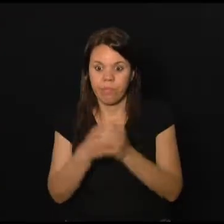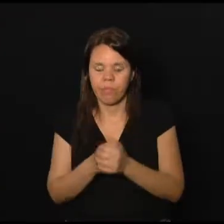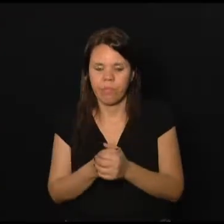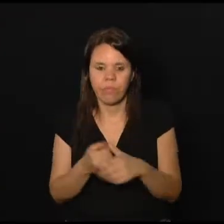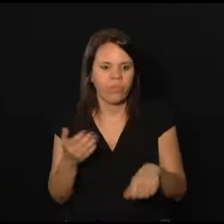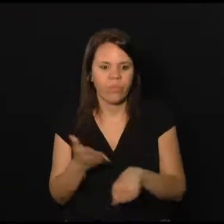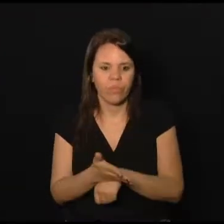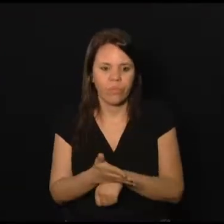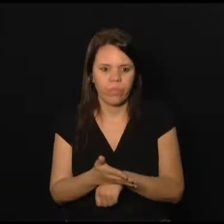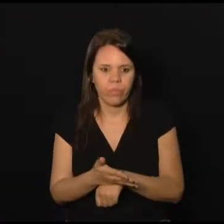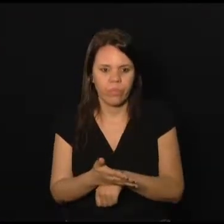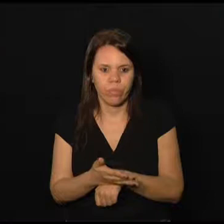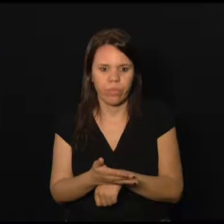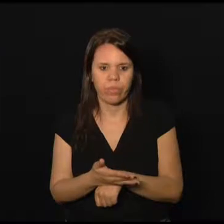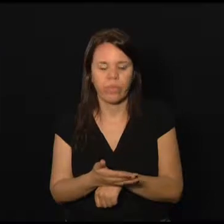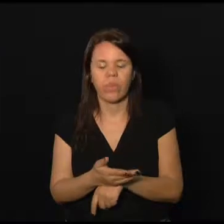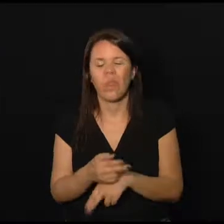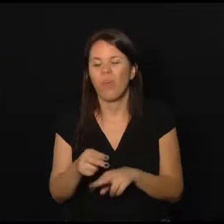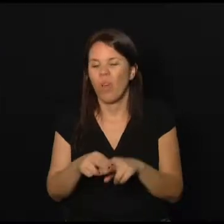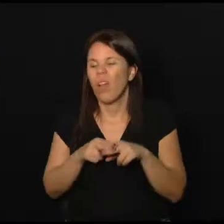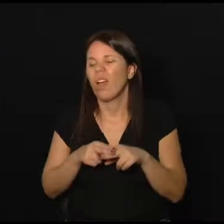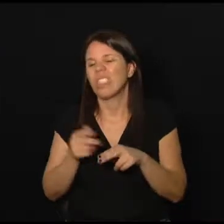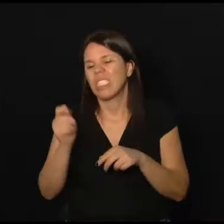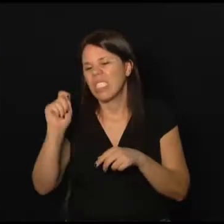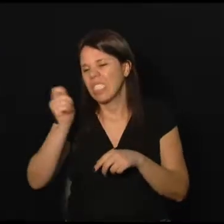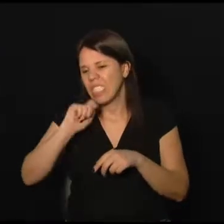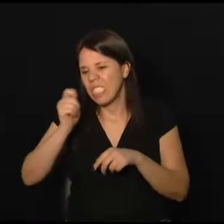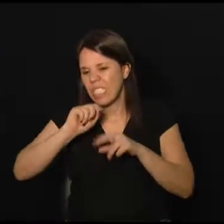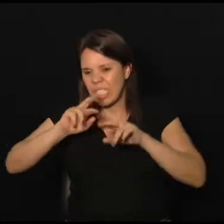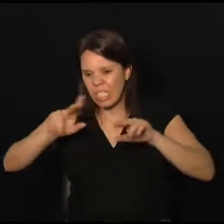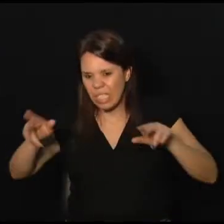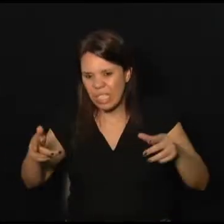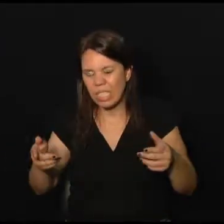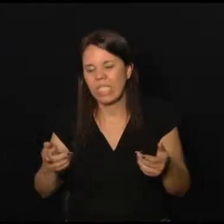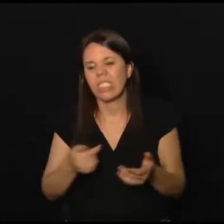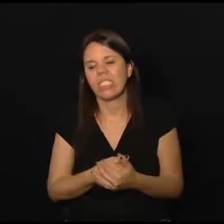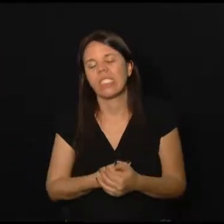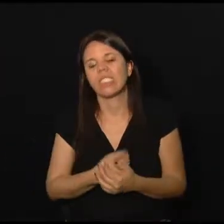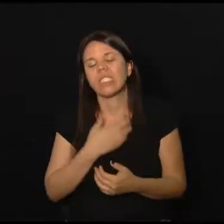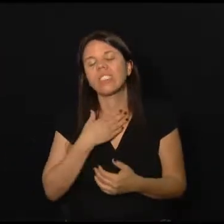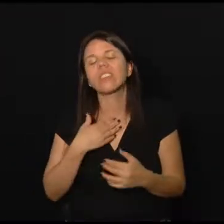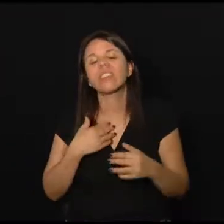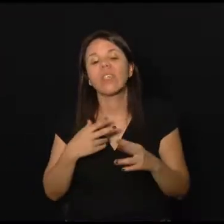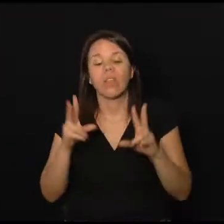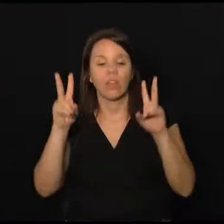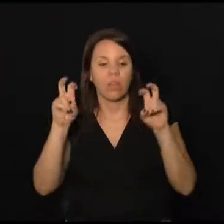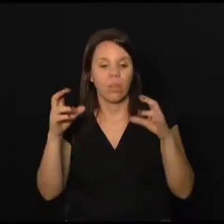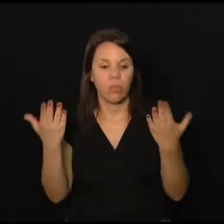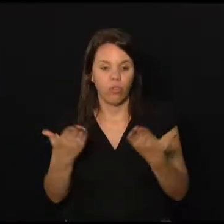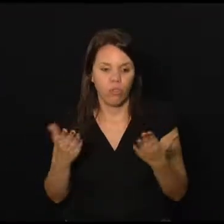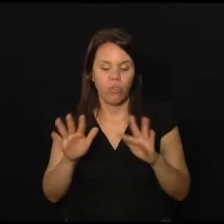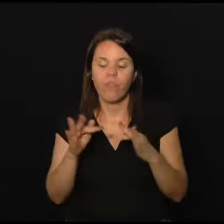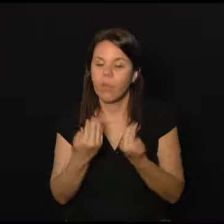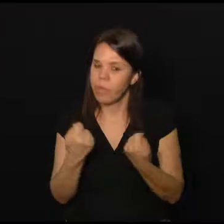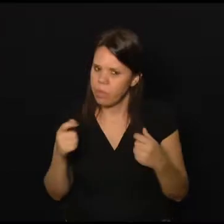entra, no caso das substâncias químicas, que é o tema hoje, a família precisa começar a entrar